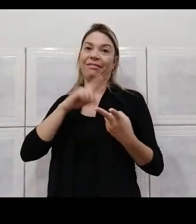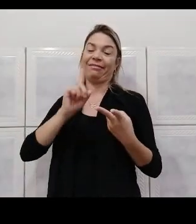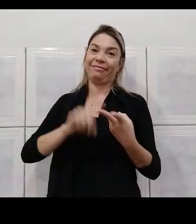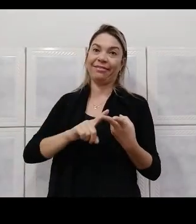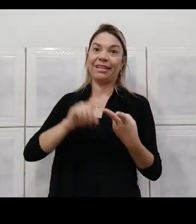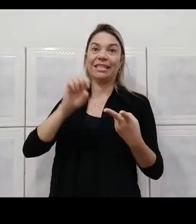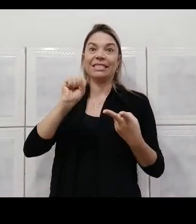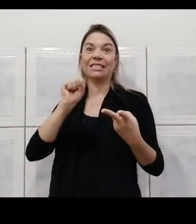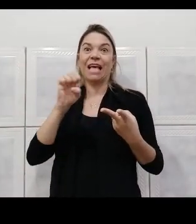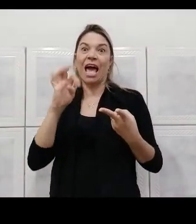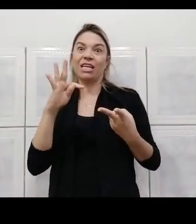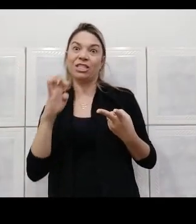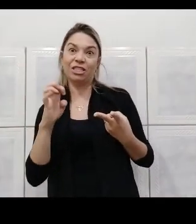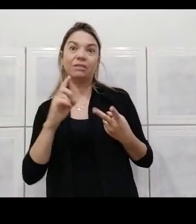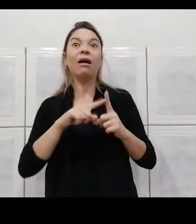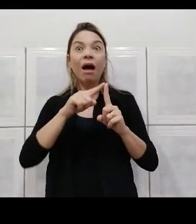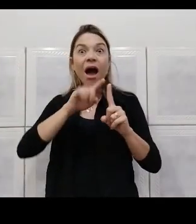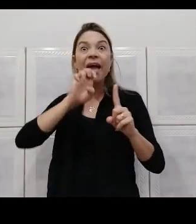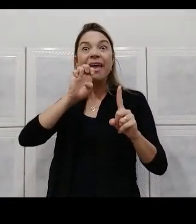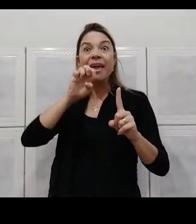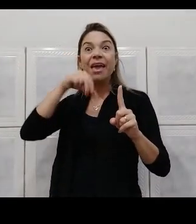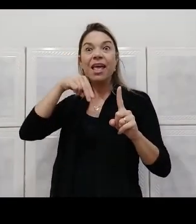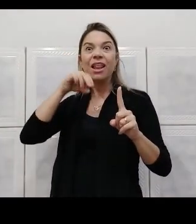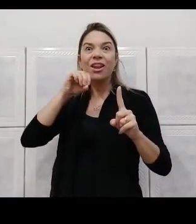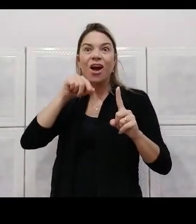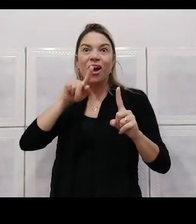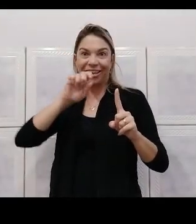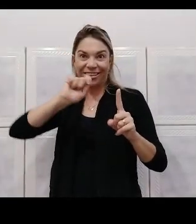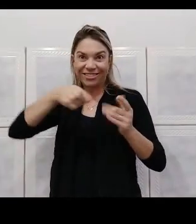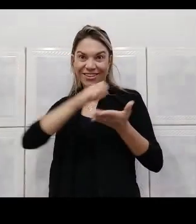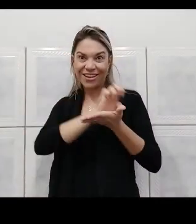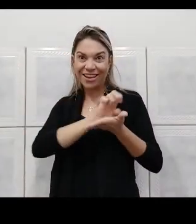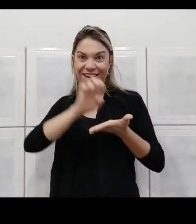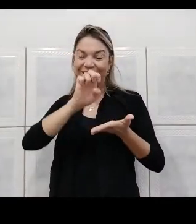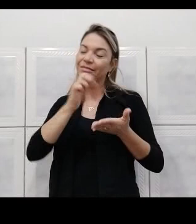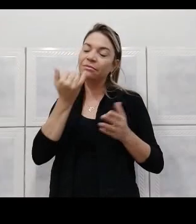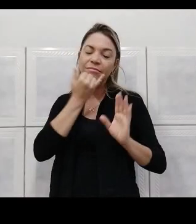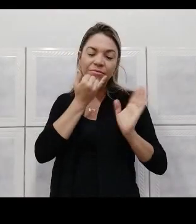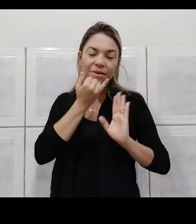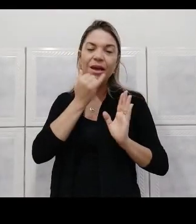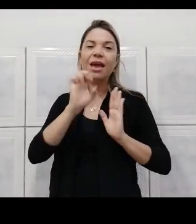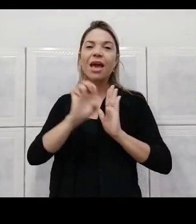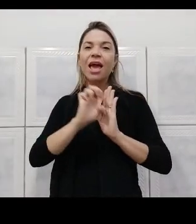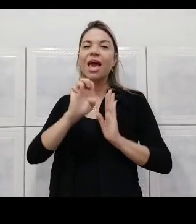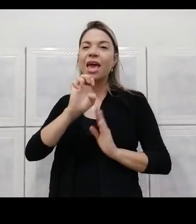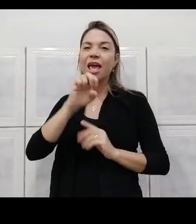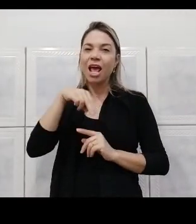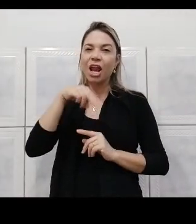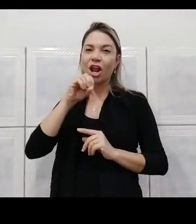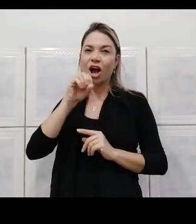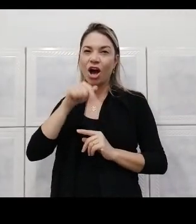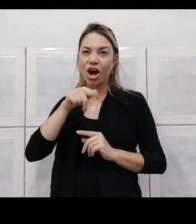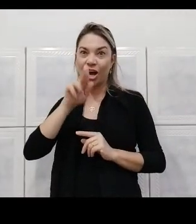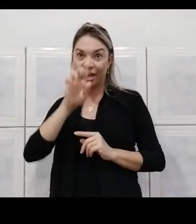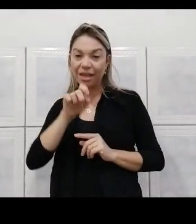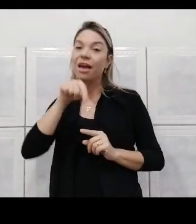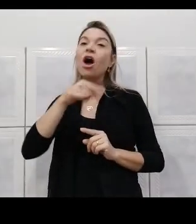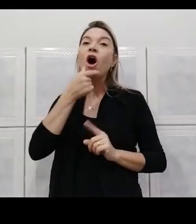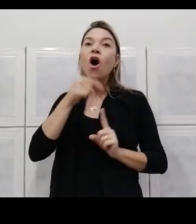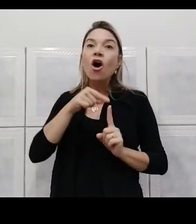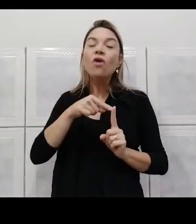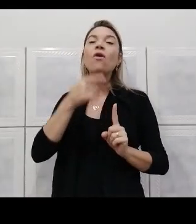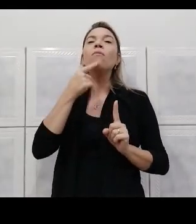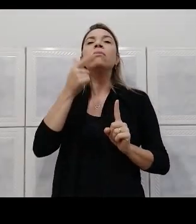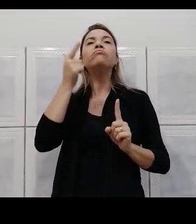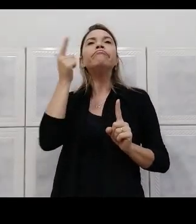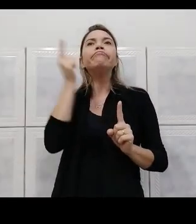com Deus. É importante você saber que você, mãe, é abençoada com a chegada do filho, é